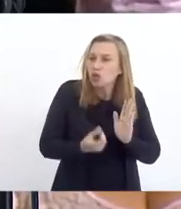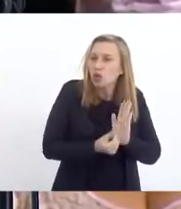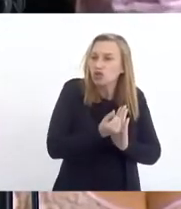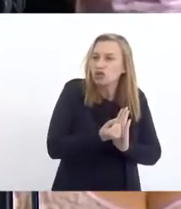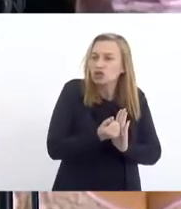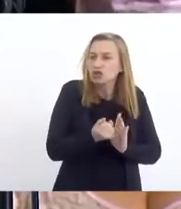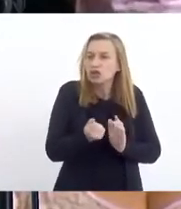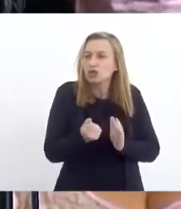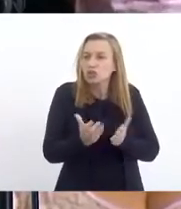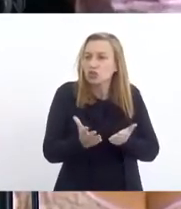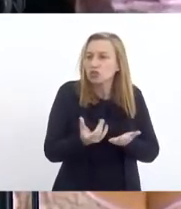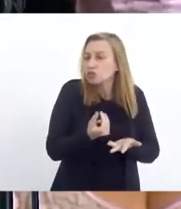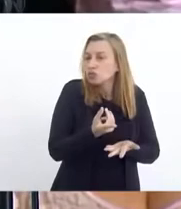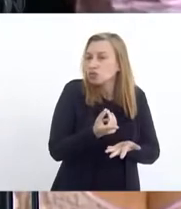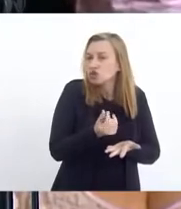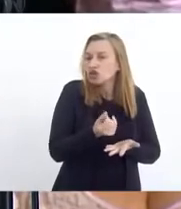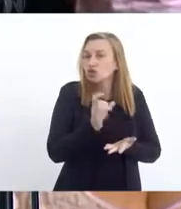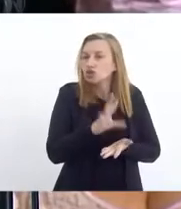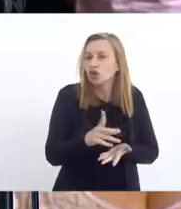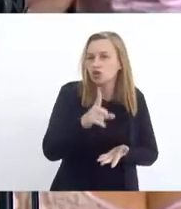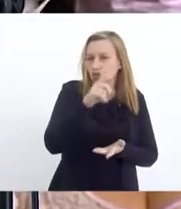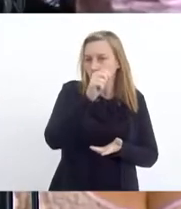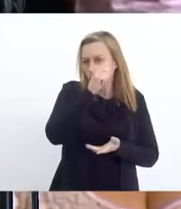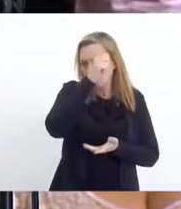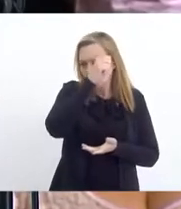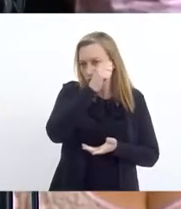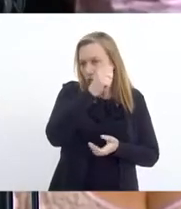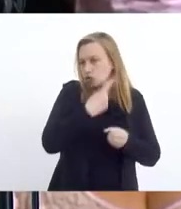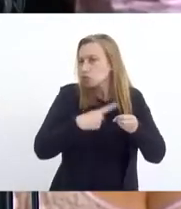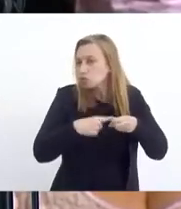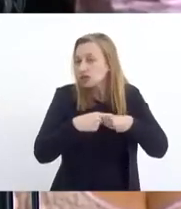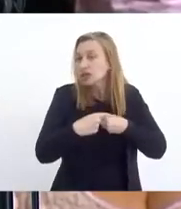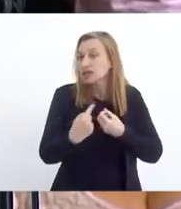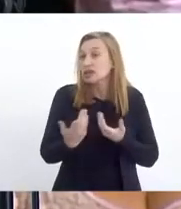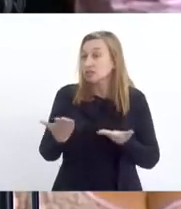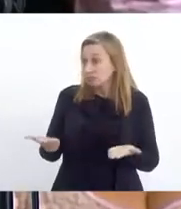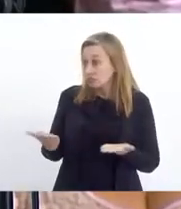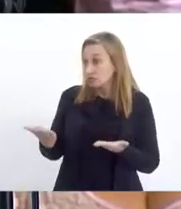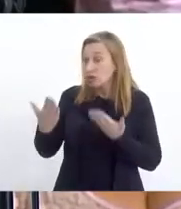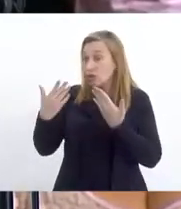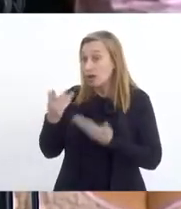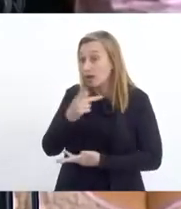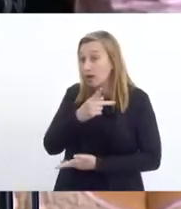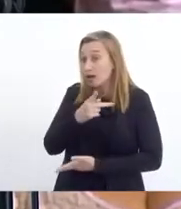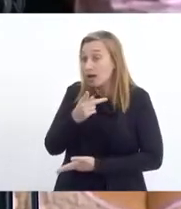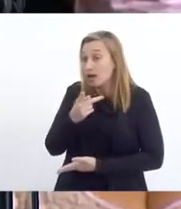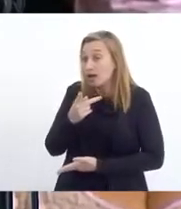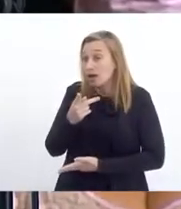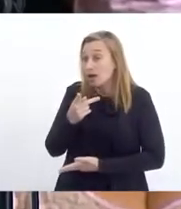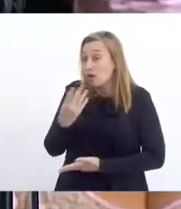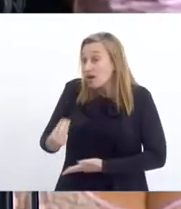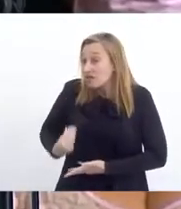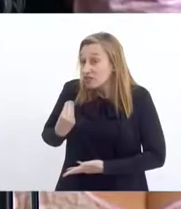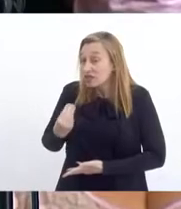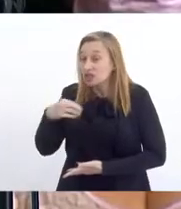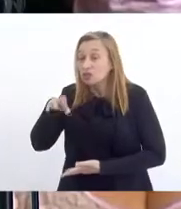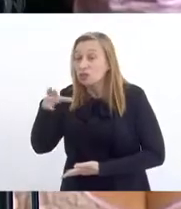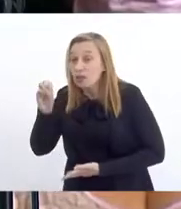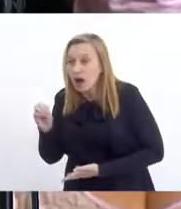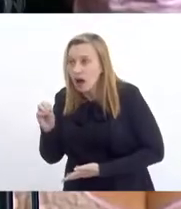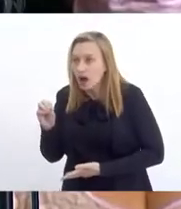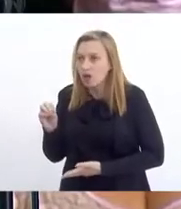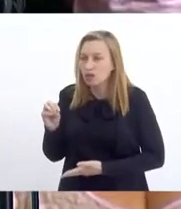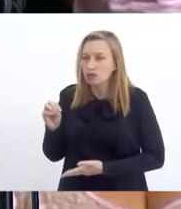municípios. É impossível. E aqui na presença do especialista Mauro Osório, que está ali balançando a cabeça, concordando comigo,